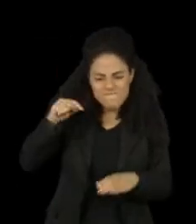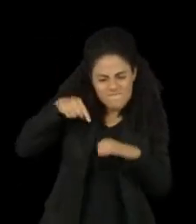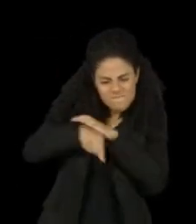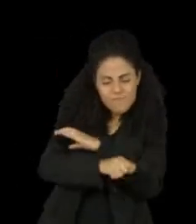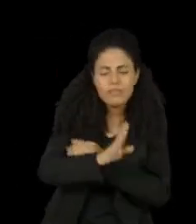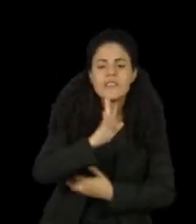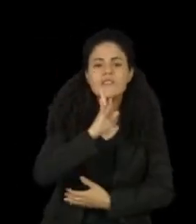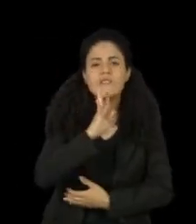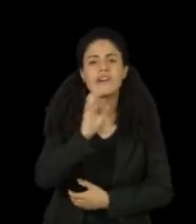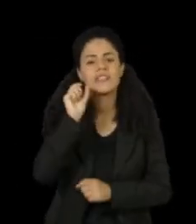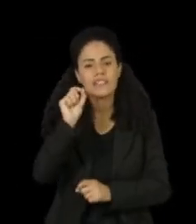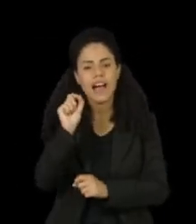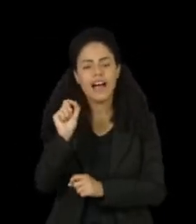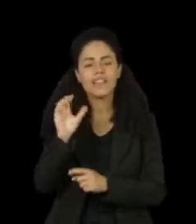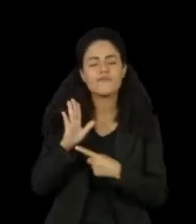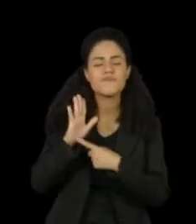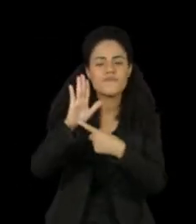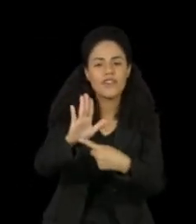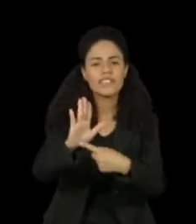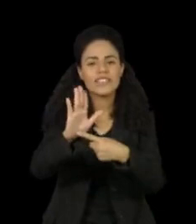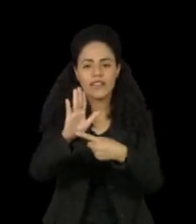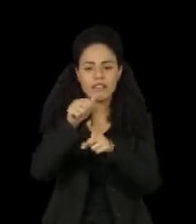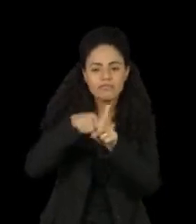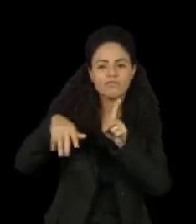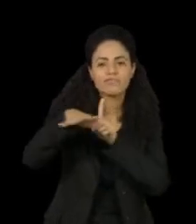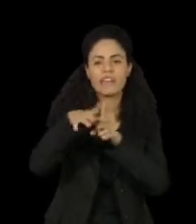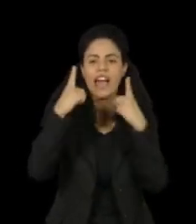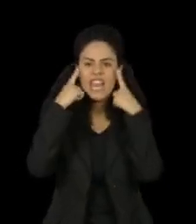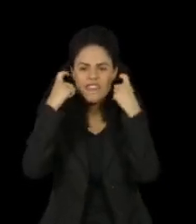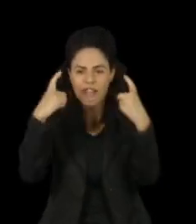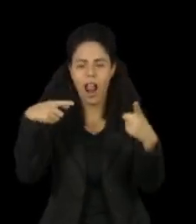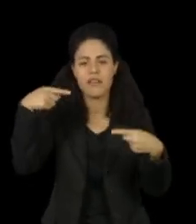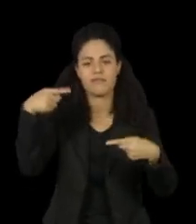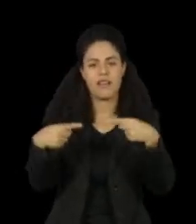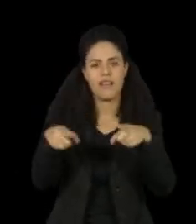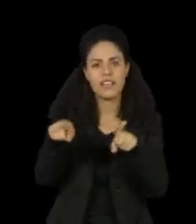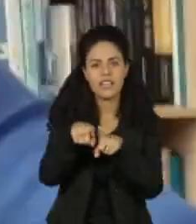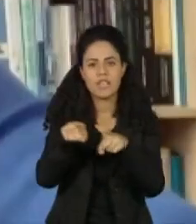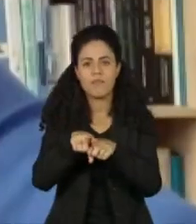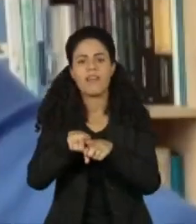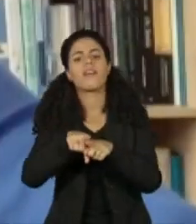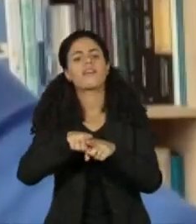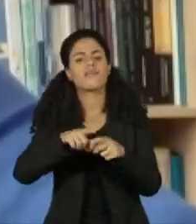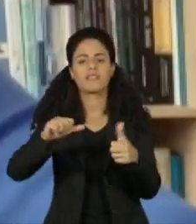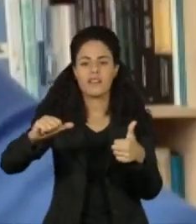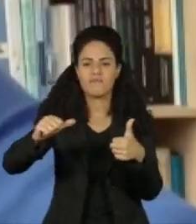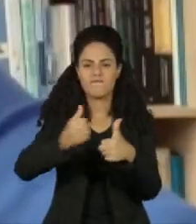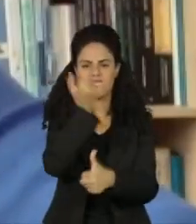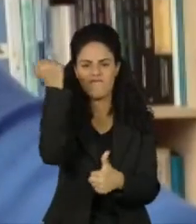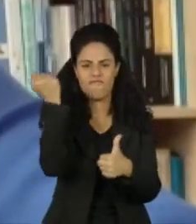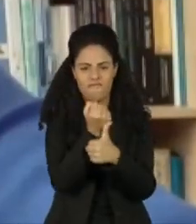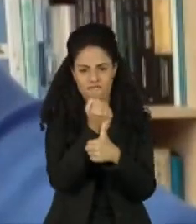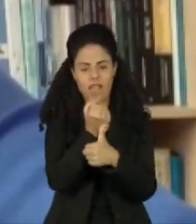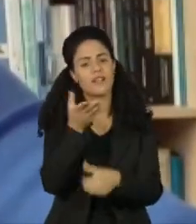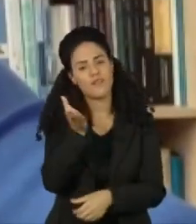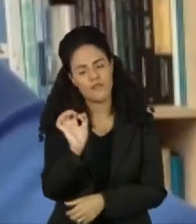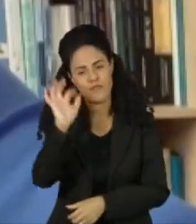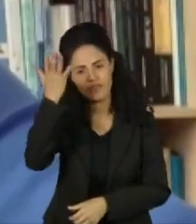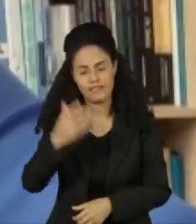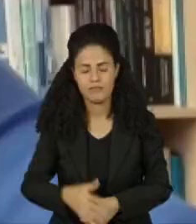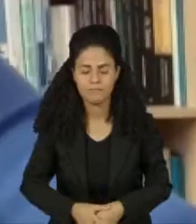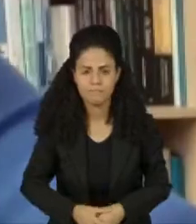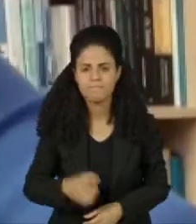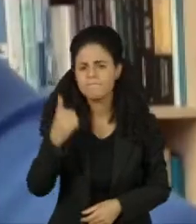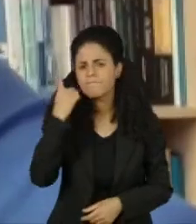sociedade, como o desarmamento da população, a violência policial e o feminicídio. No início do século XX, se espera